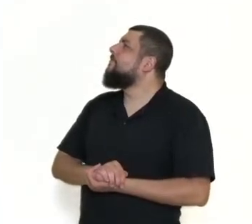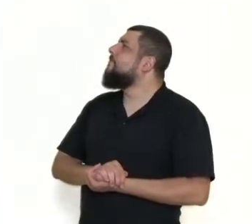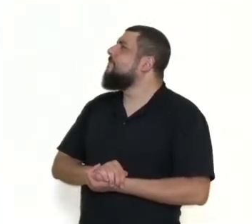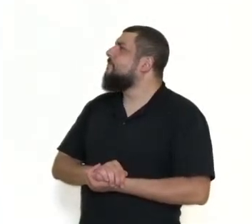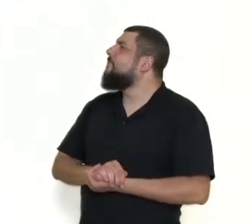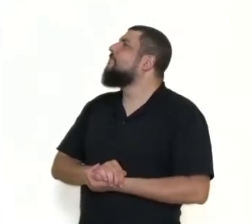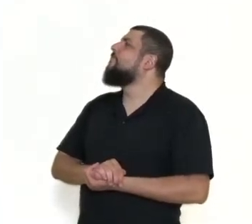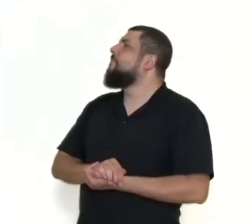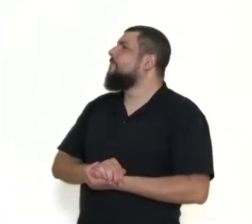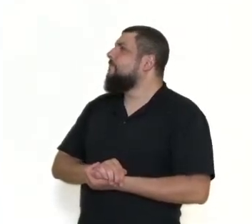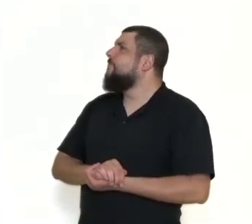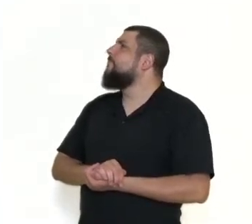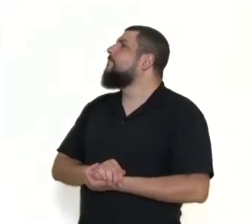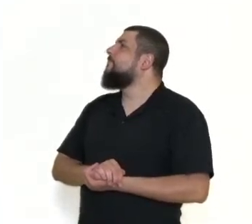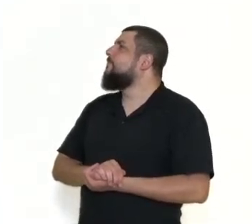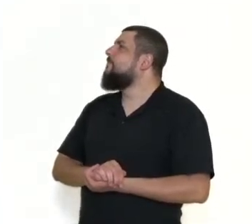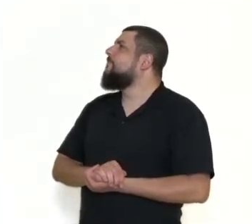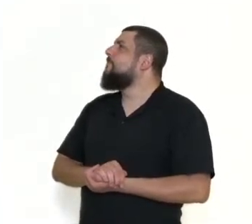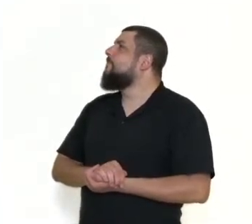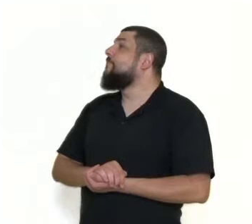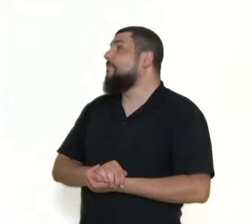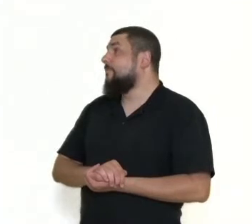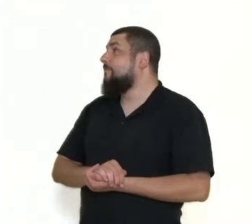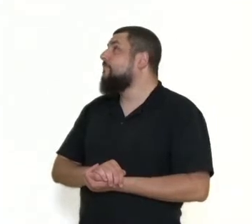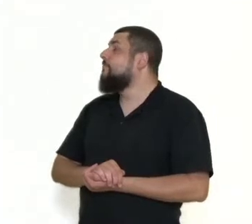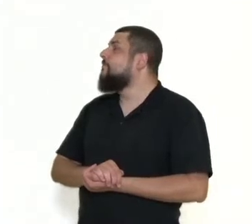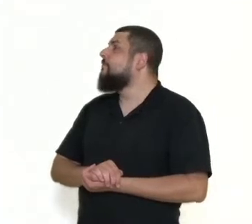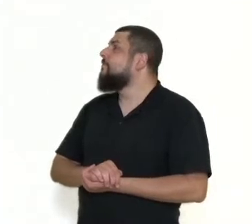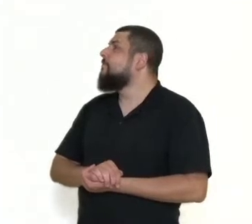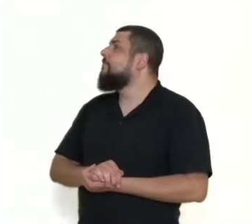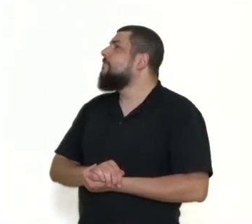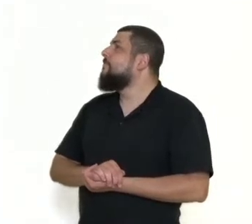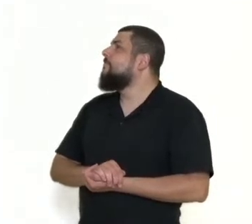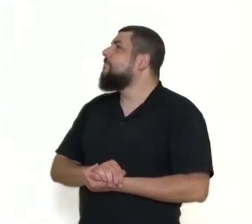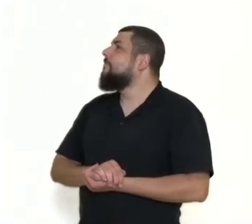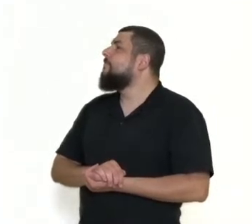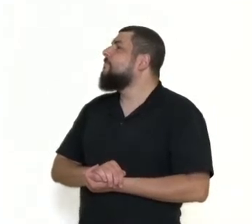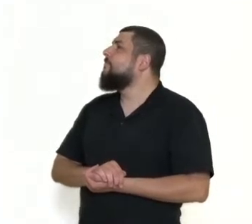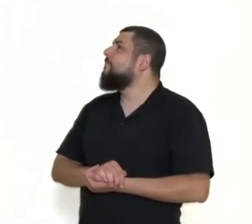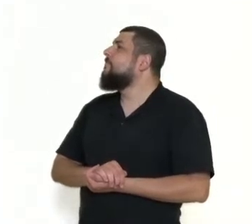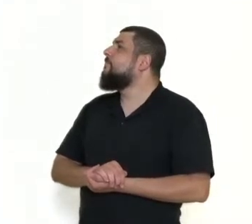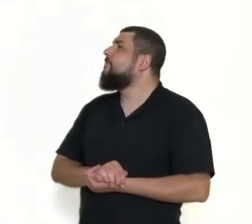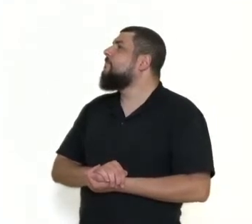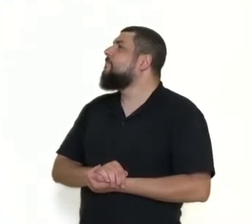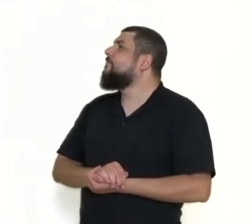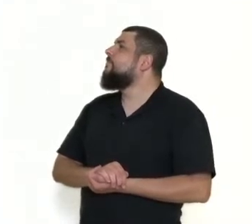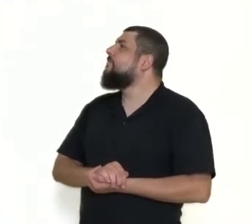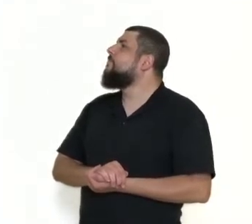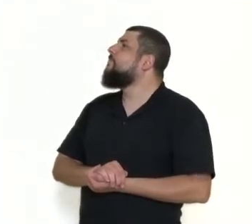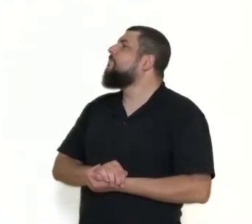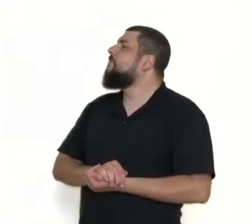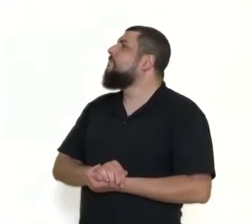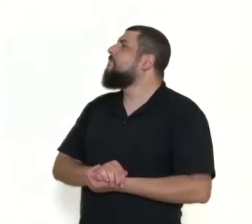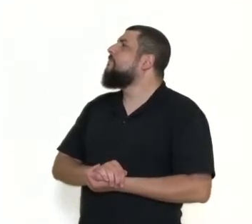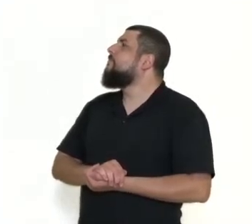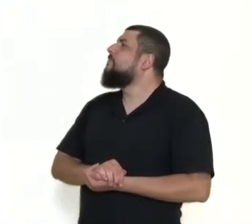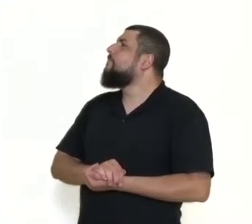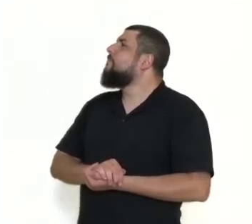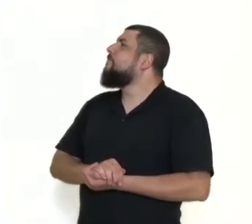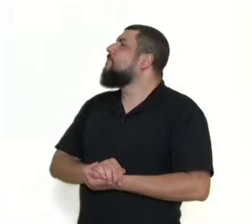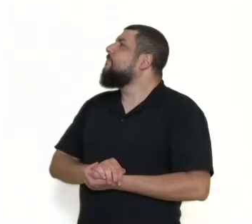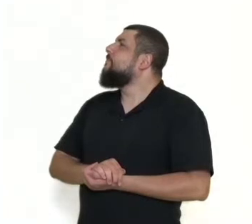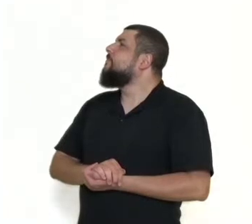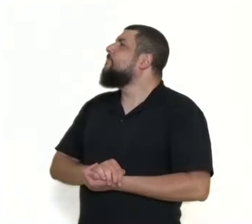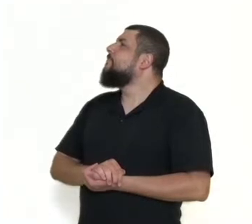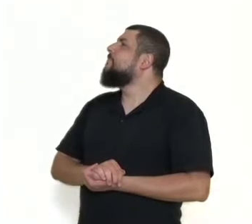aos mitos, às lendas e ao folclore nacional. Pelo realismo fantástico das suas narrativas, é